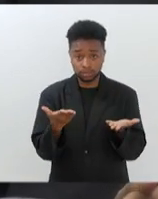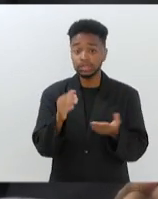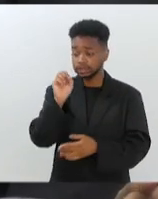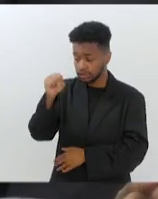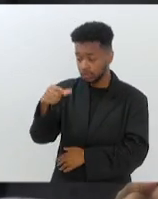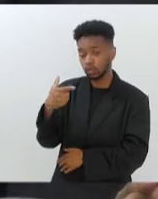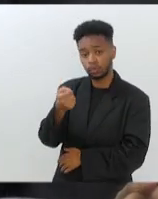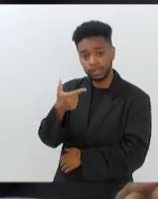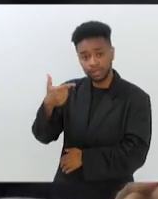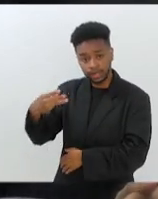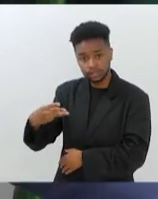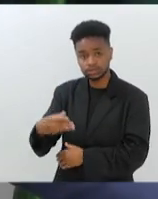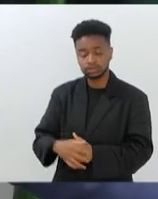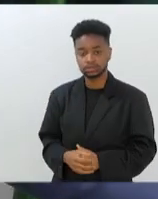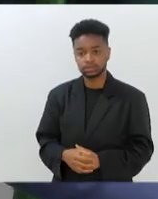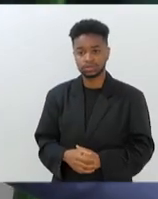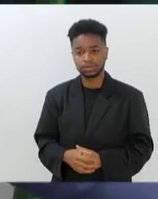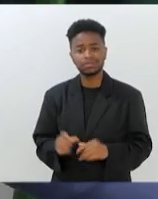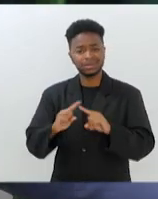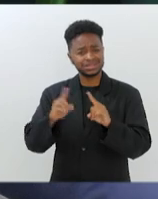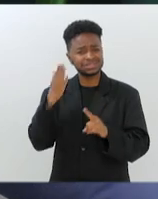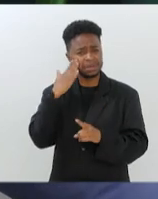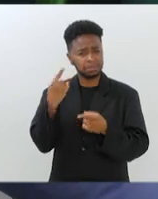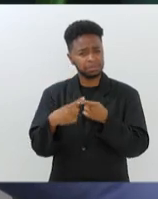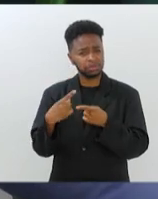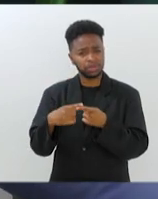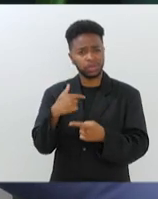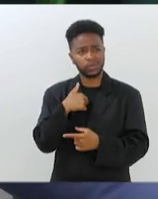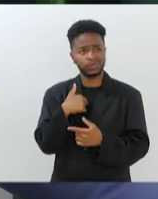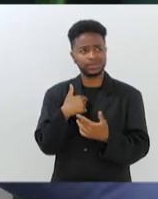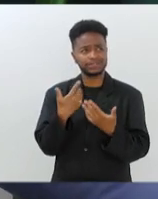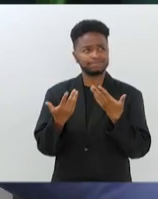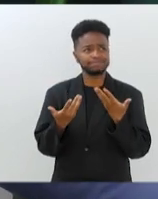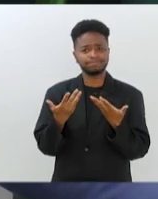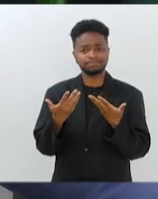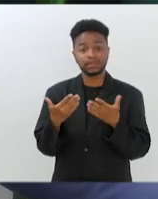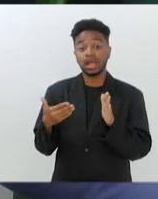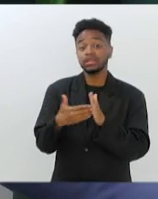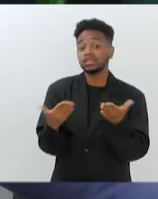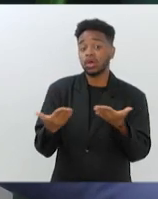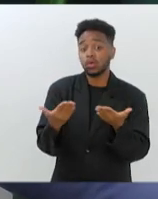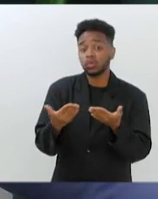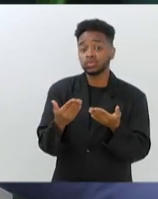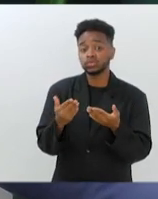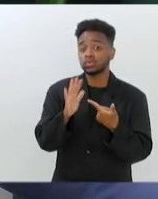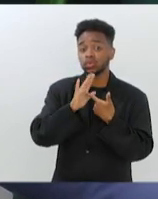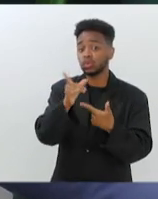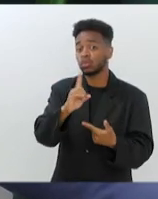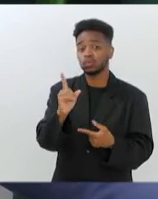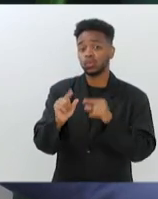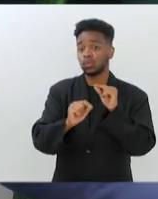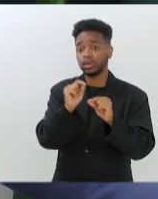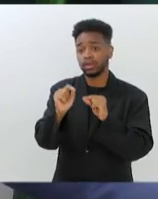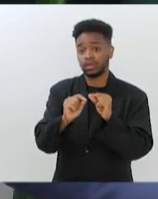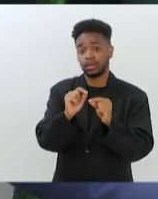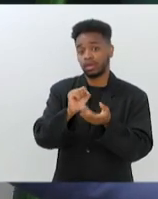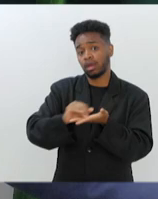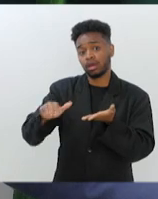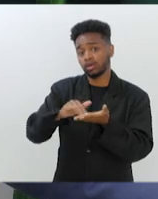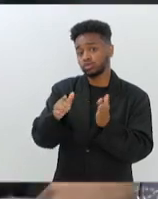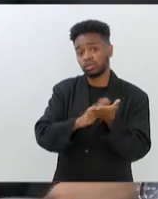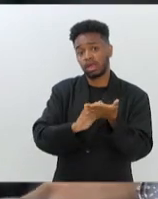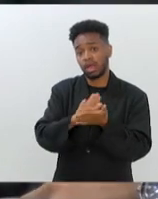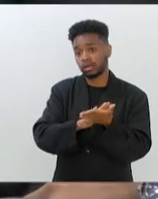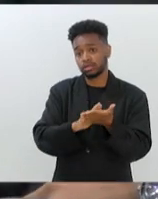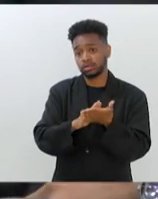2013 e aí sabe o que que me deixou mais e até hoje eles não prestaram contas está recido naquele momento não prestaram contas de nada at porque as